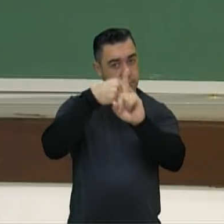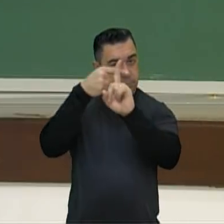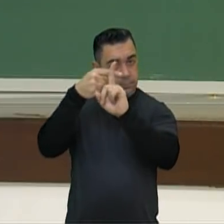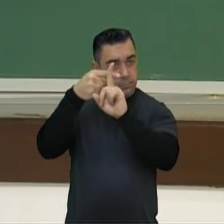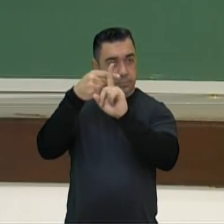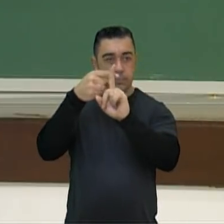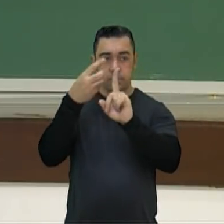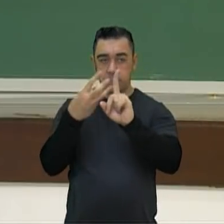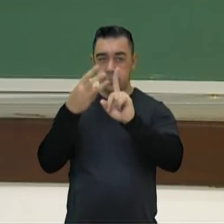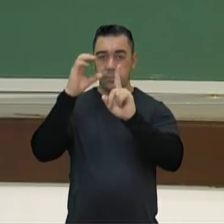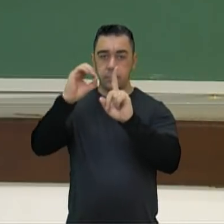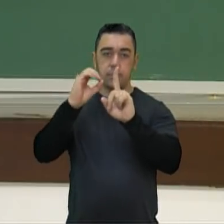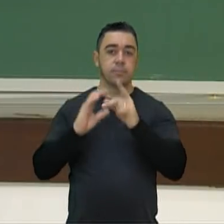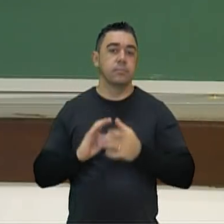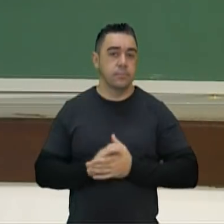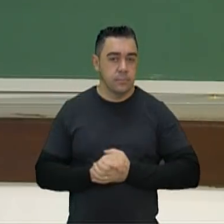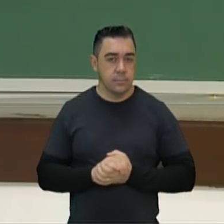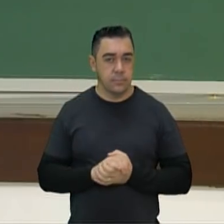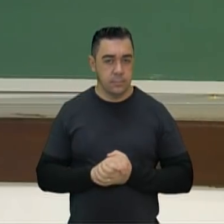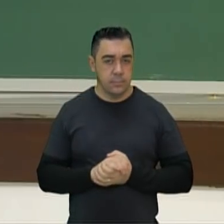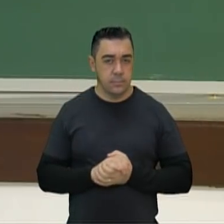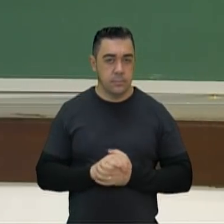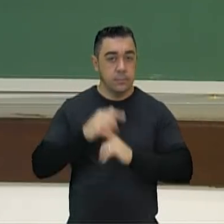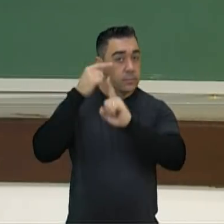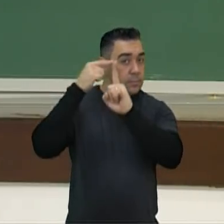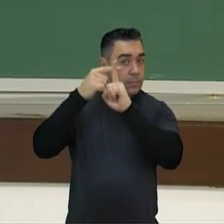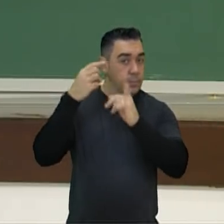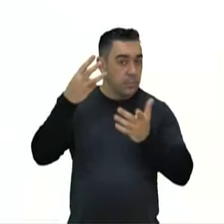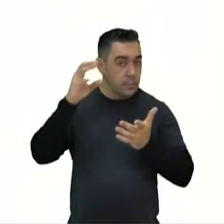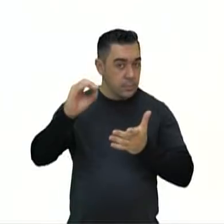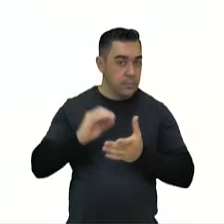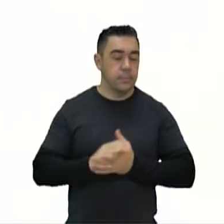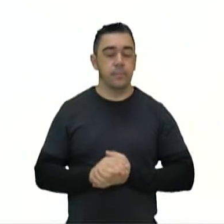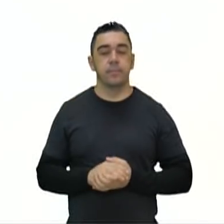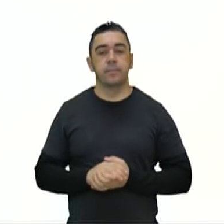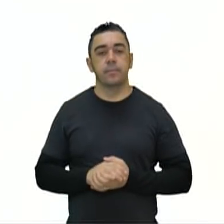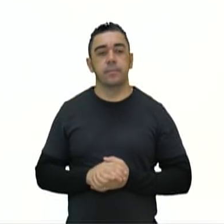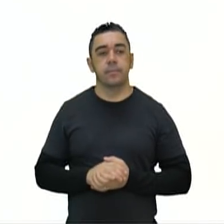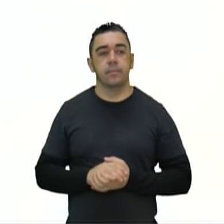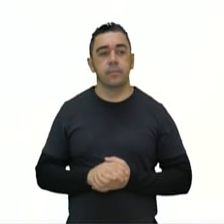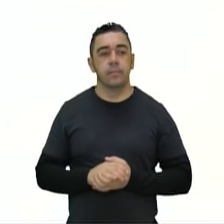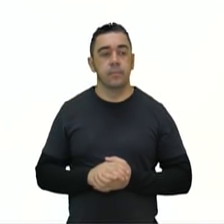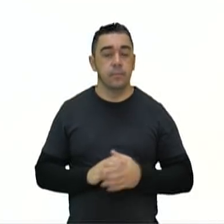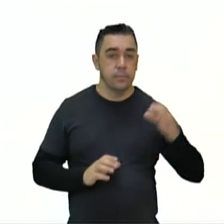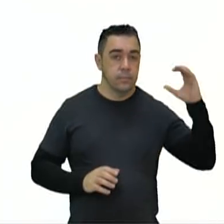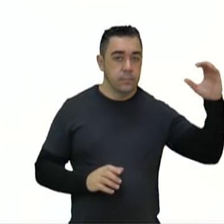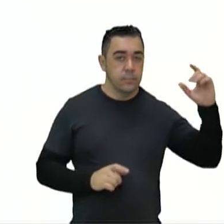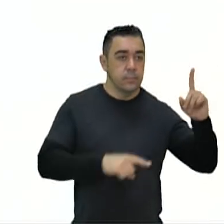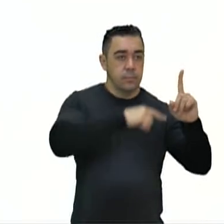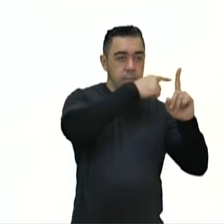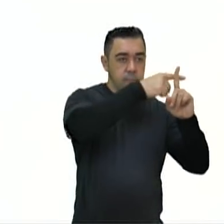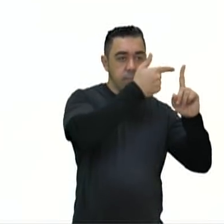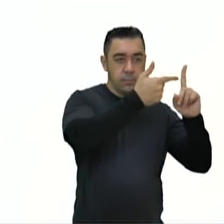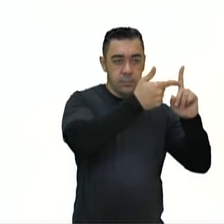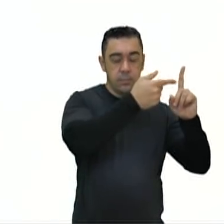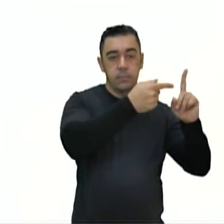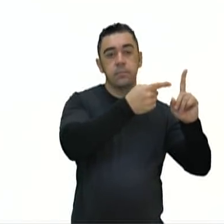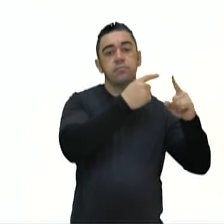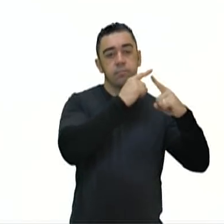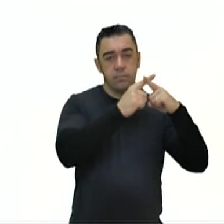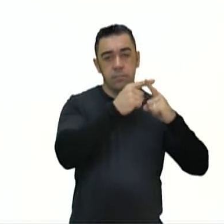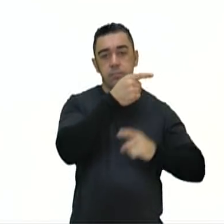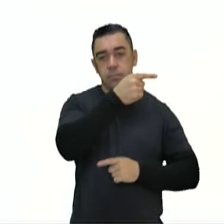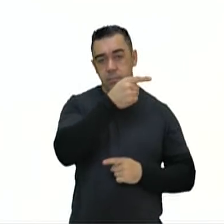Mesmo sinal, positivo. 5 vezes 6, 30. Letra C, mais